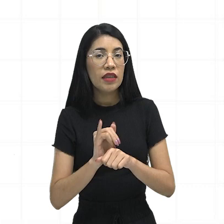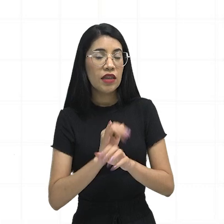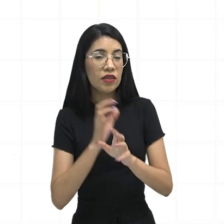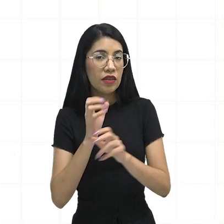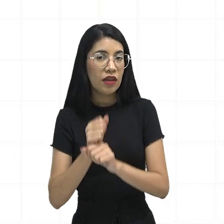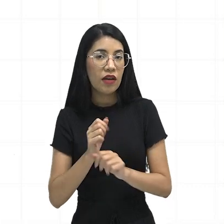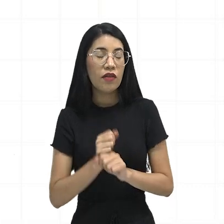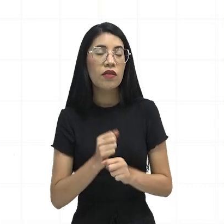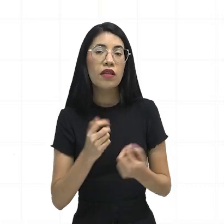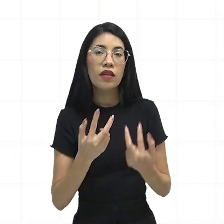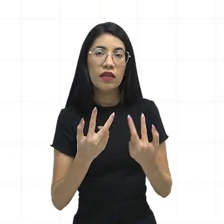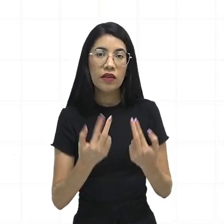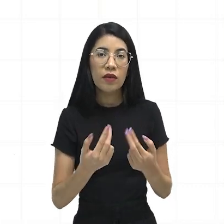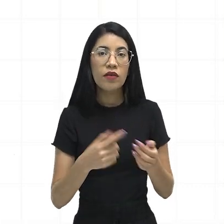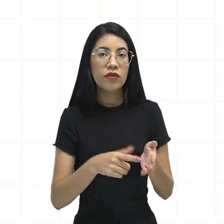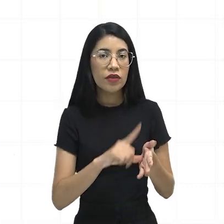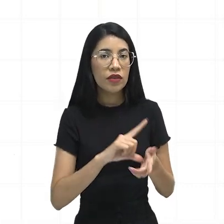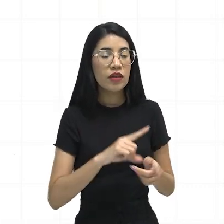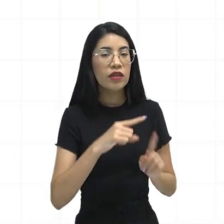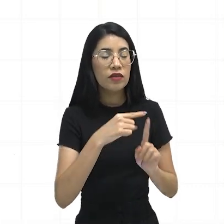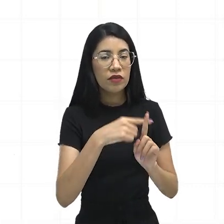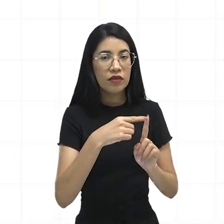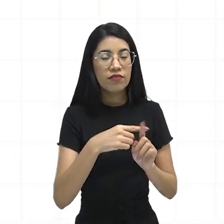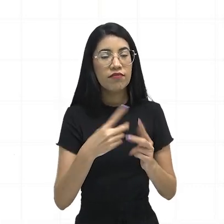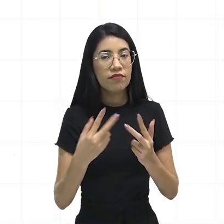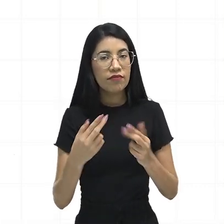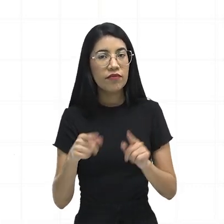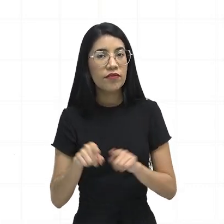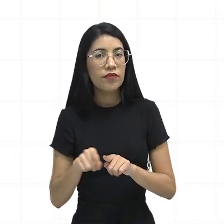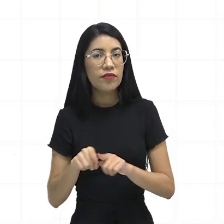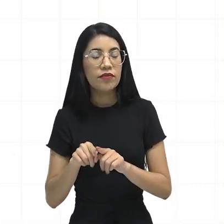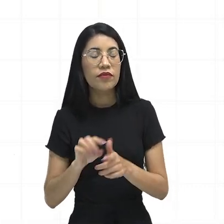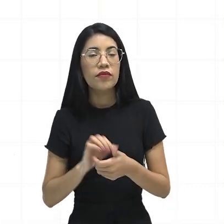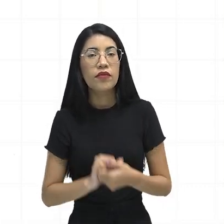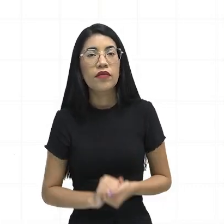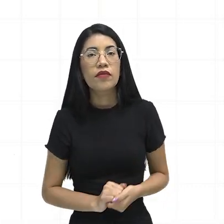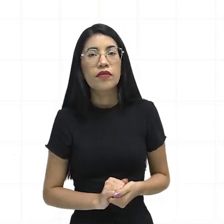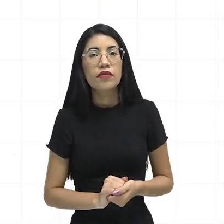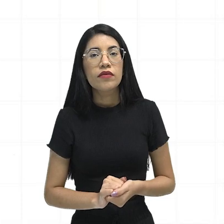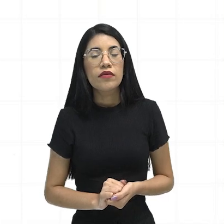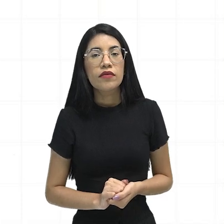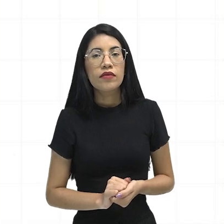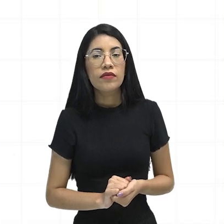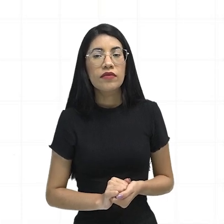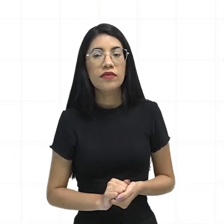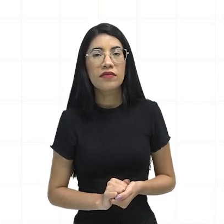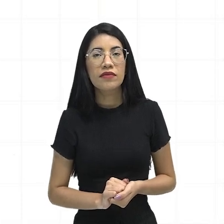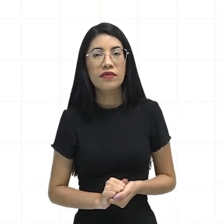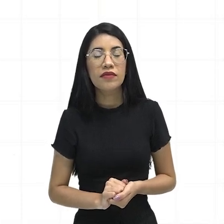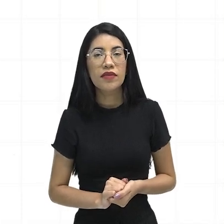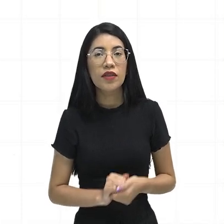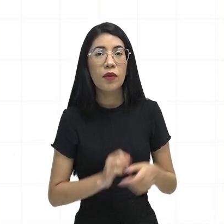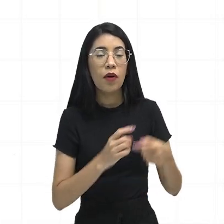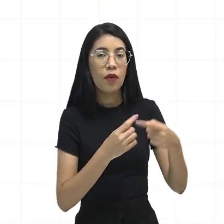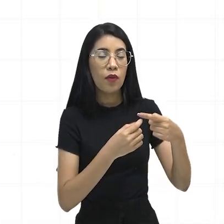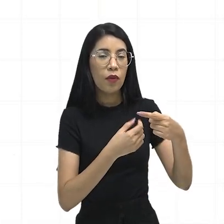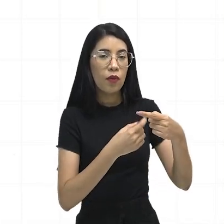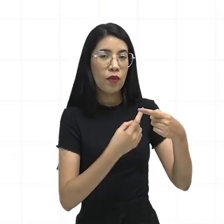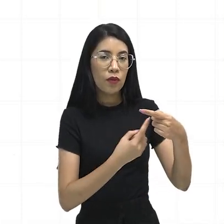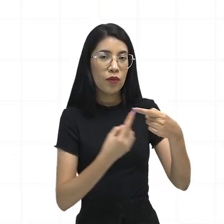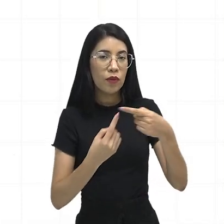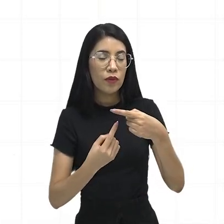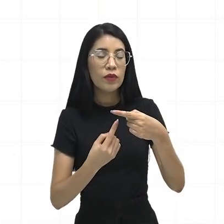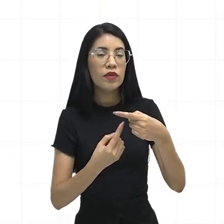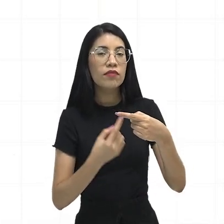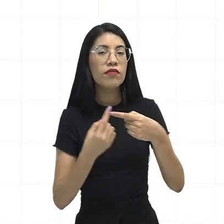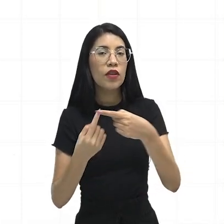é o mesmo que a gente fez na adição. Então vejamos. Dois denominadores iguais, ambos